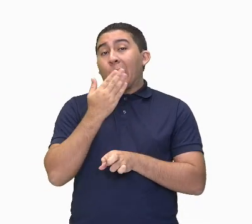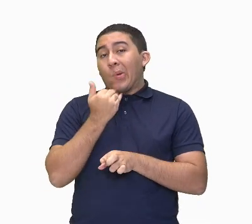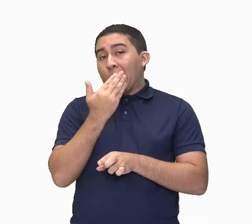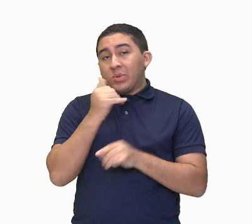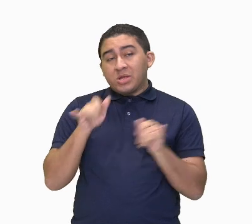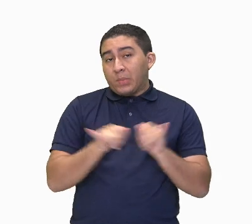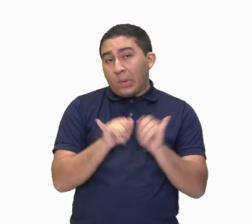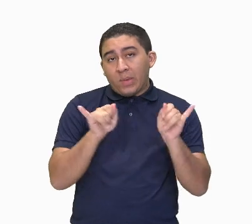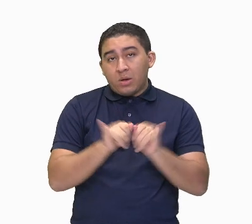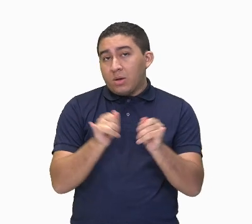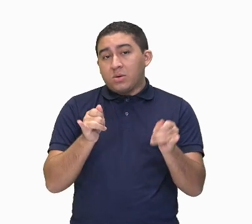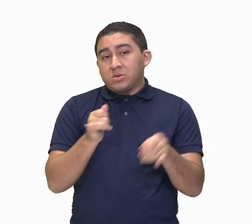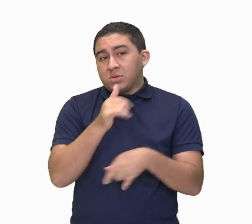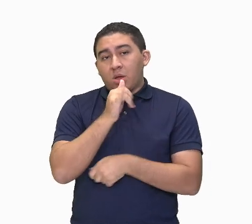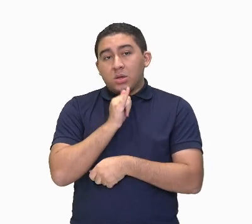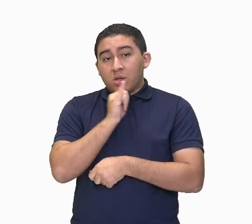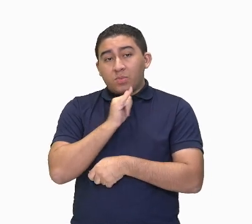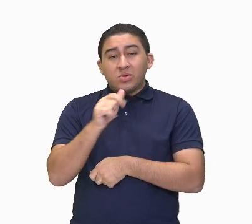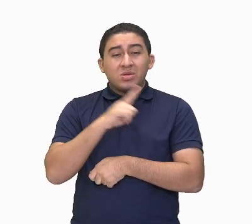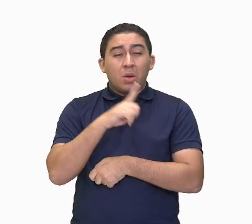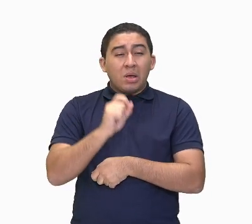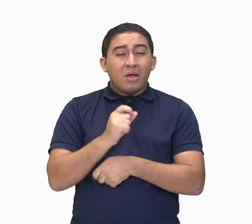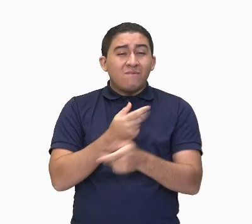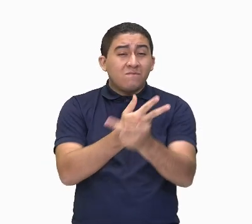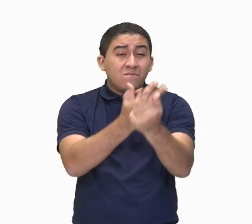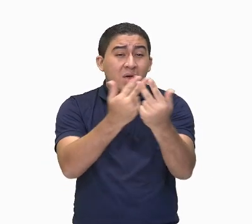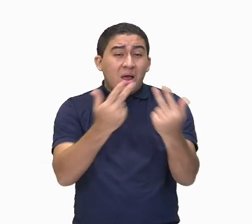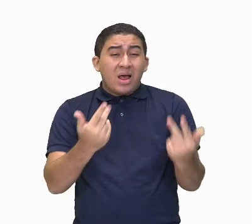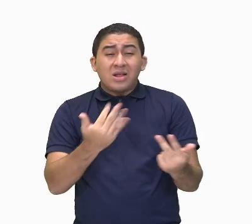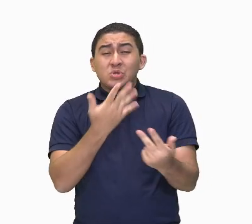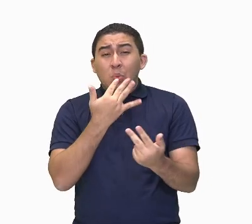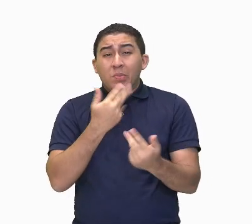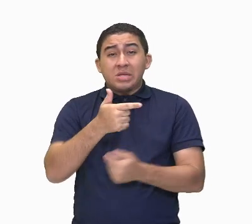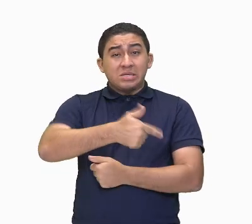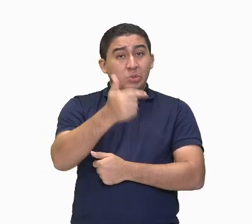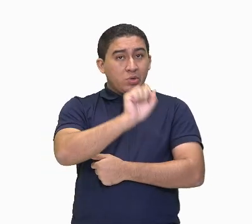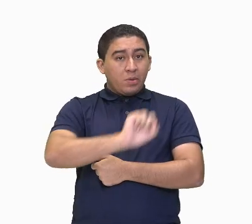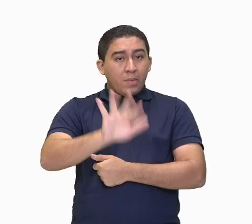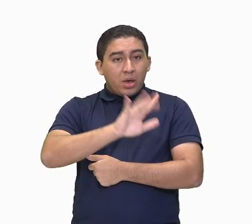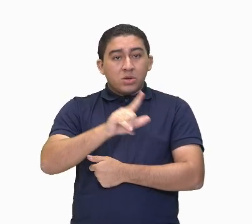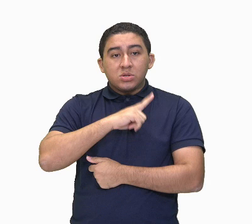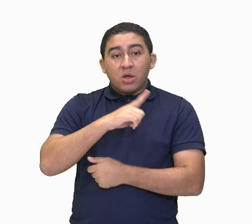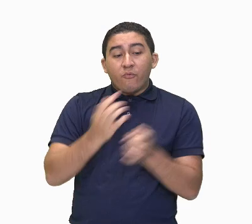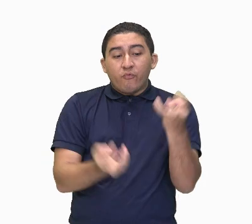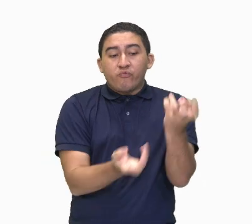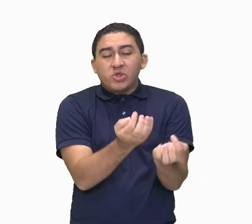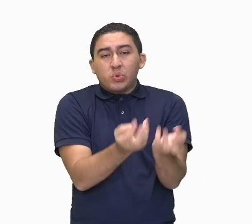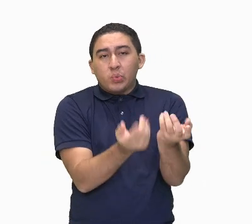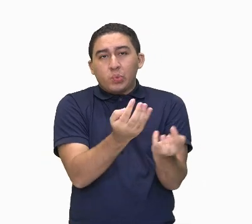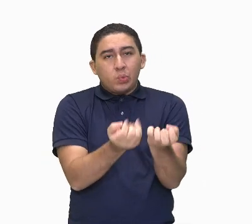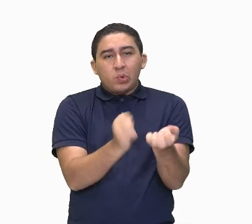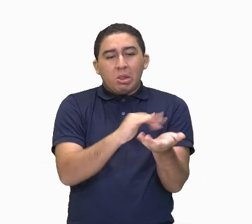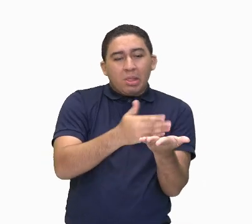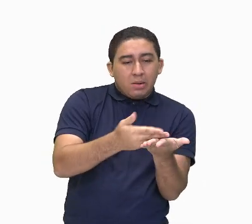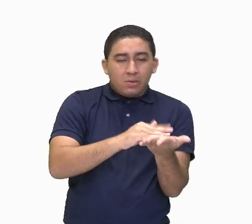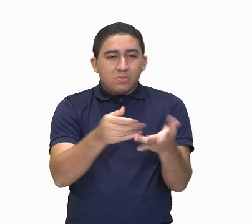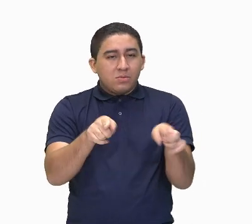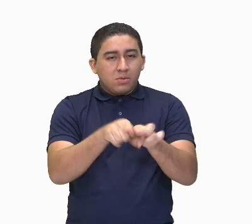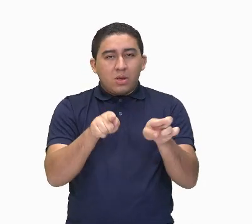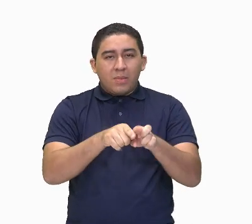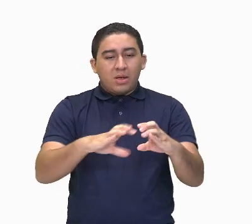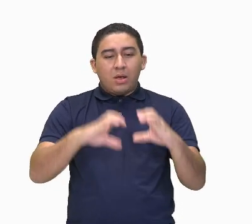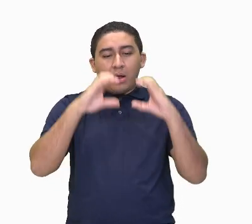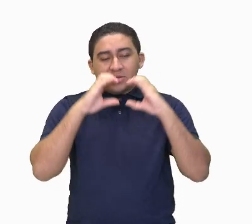observando aí na imagem, a gente tem ali bastante industrializados, frituras, né, coisas ali que não trazem ali